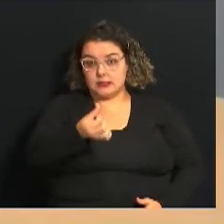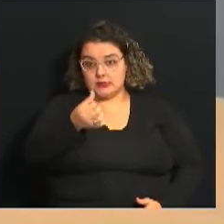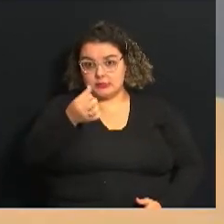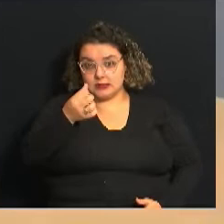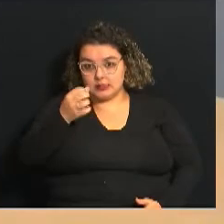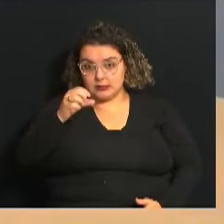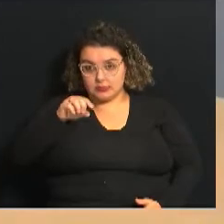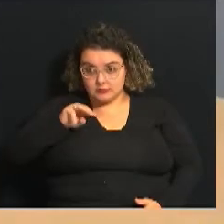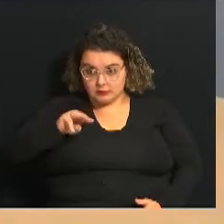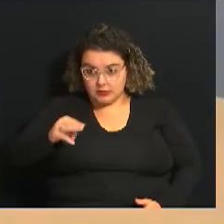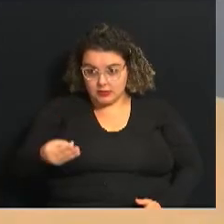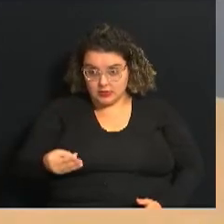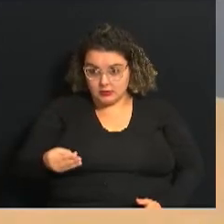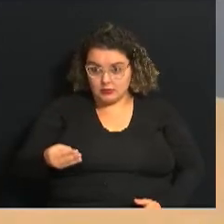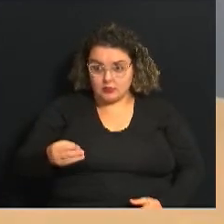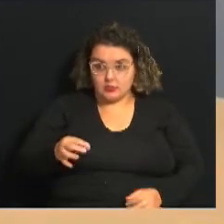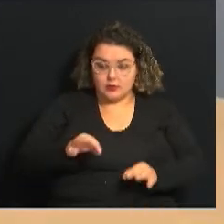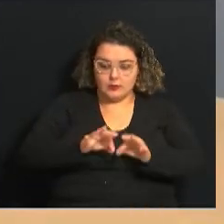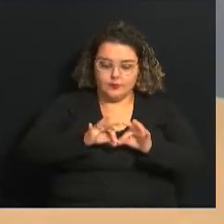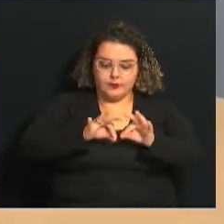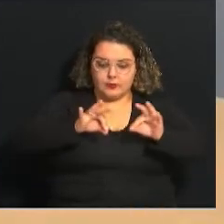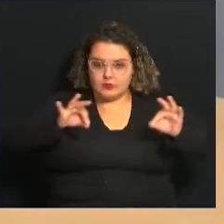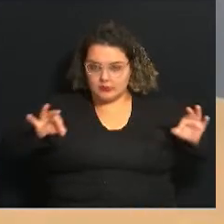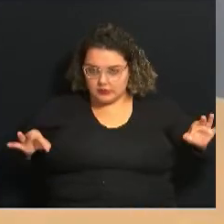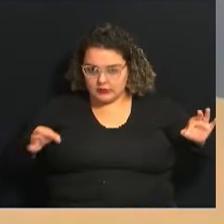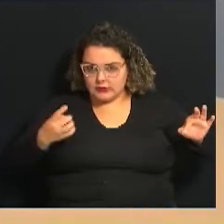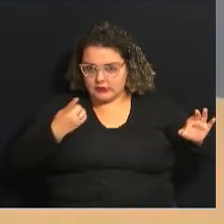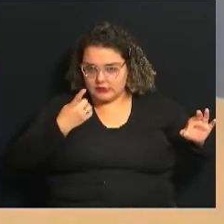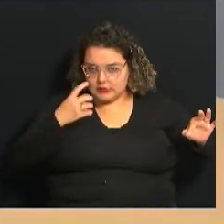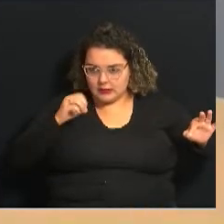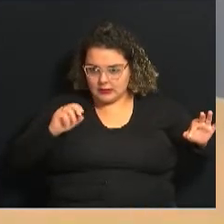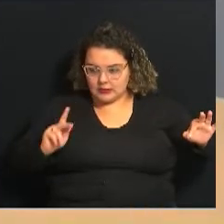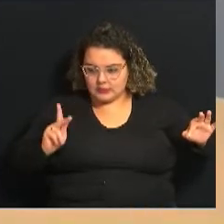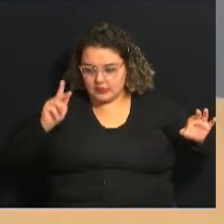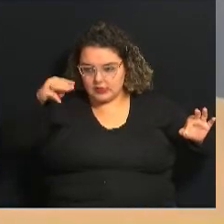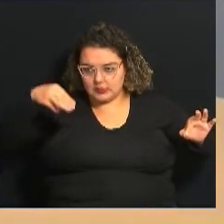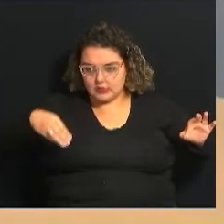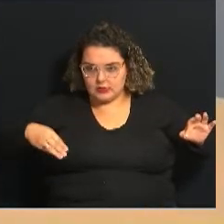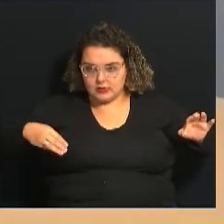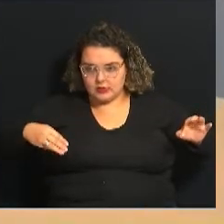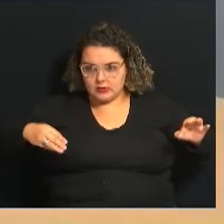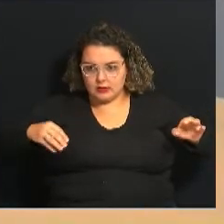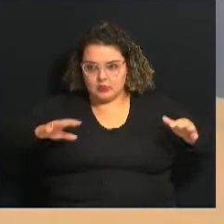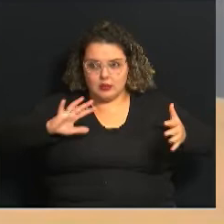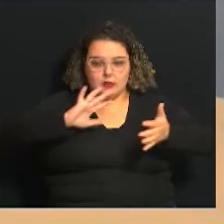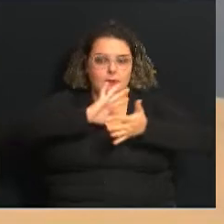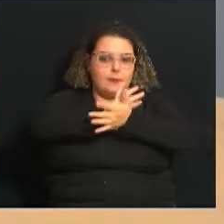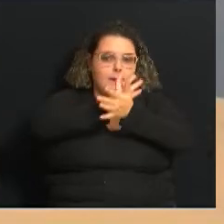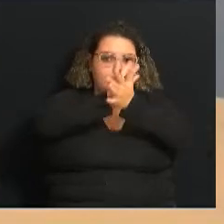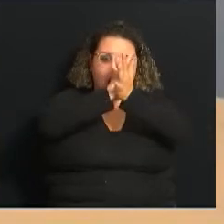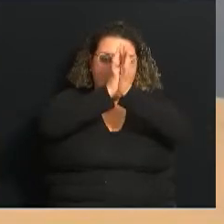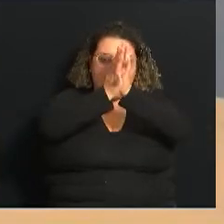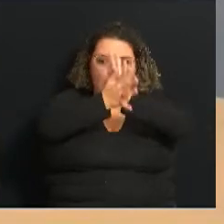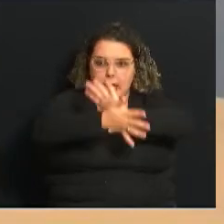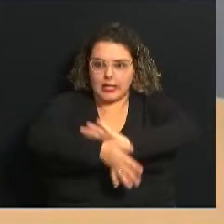com cerca de 10 quilômetros de diâmetro resultou na extinção de cerca de 70% de toda a vida que existia naquele